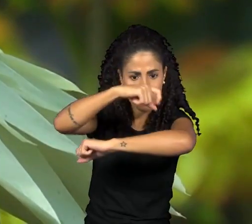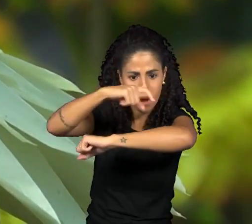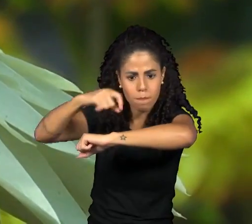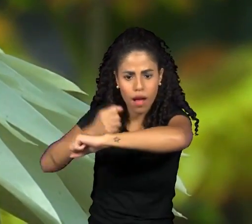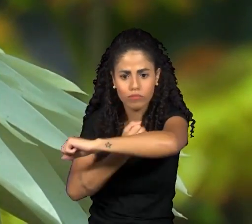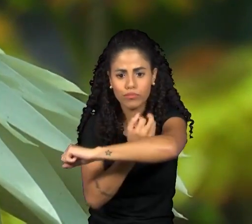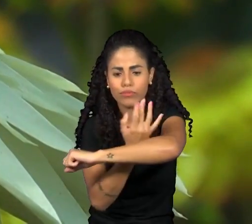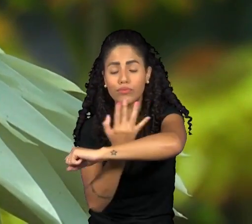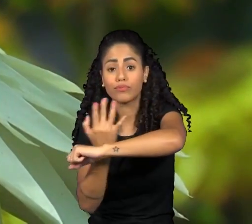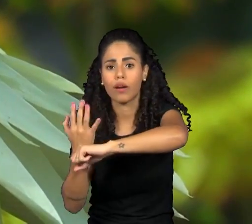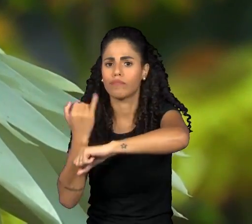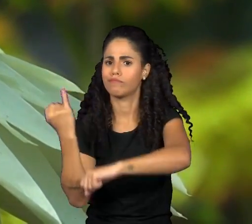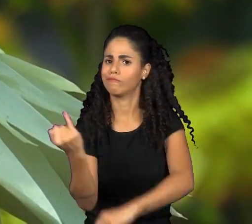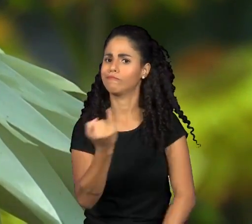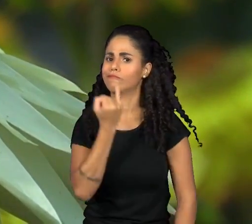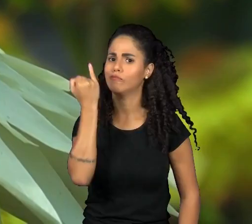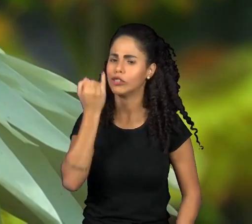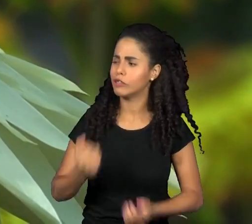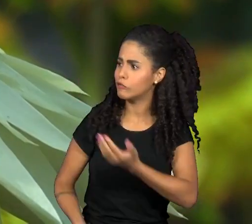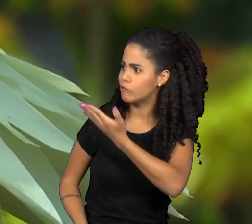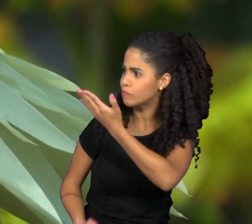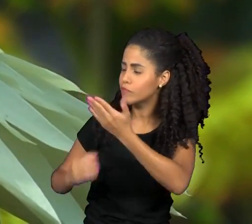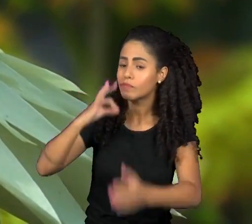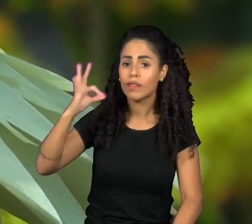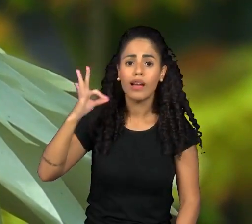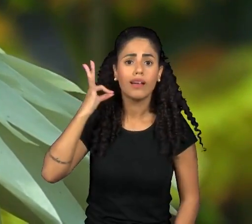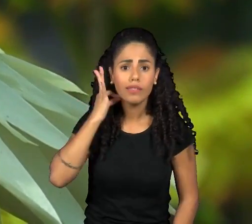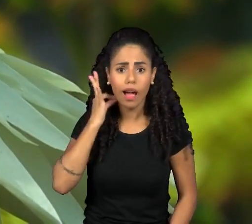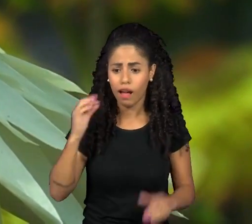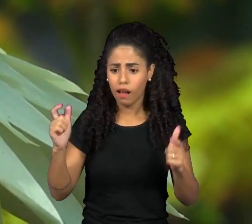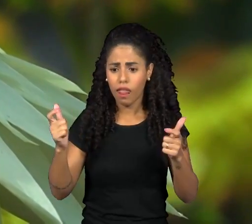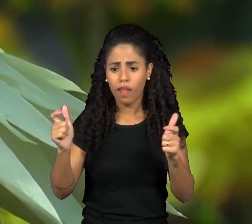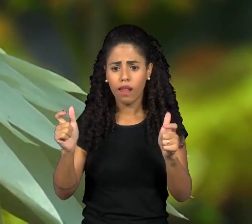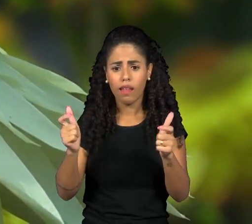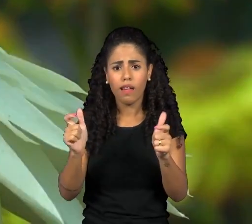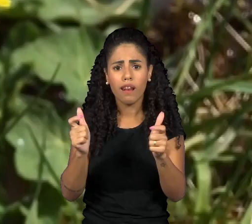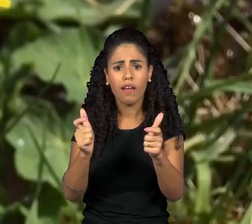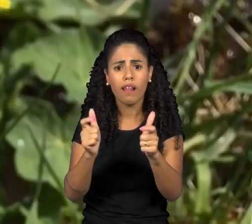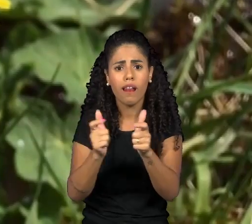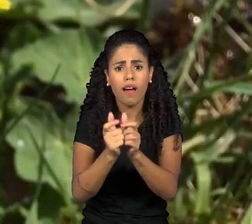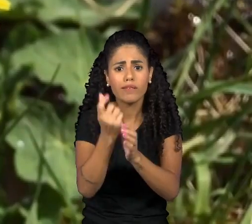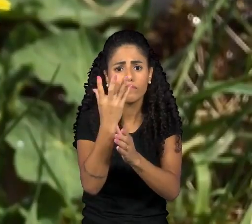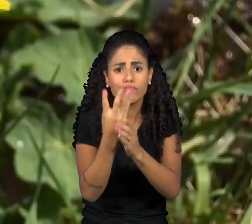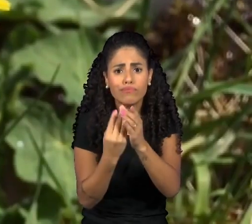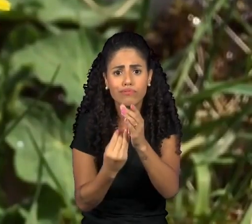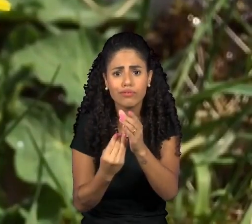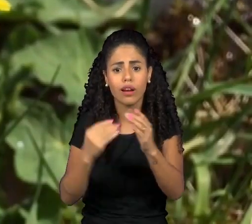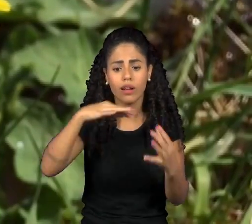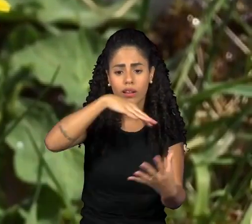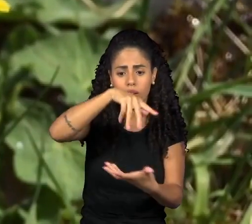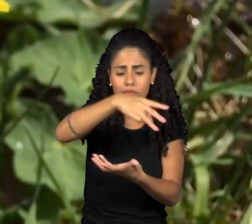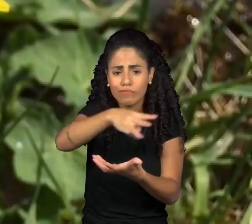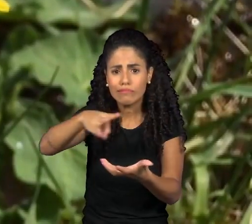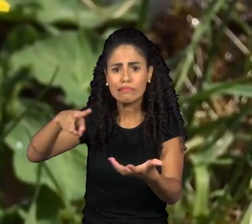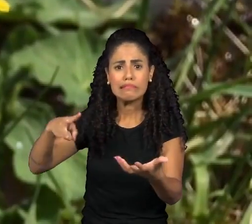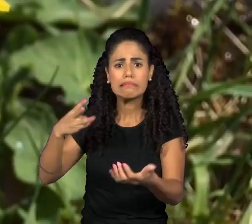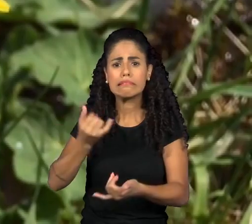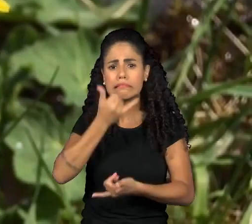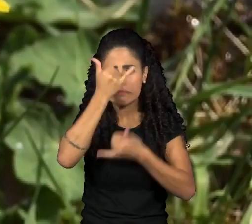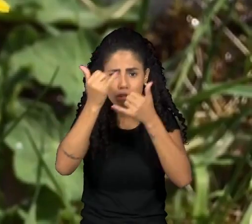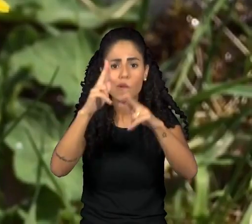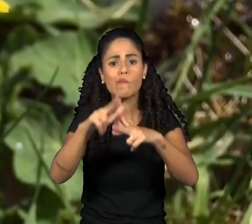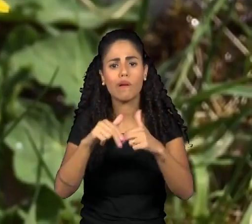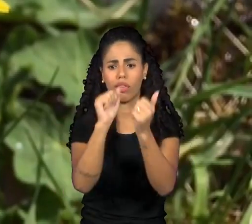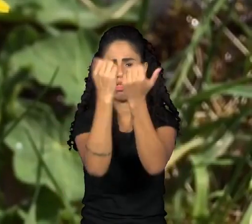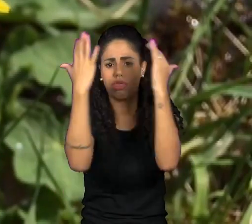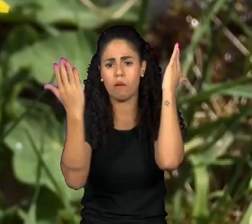grande importância, as abelhas estão desaparecendo do planeta, vítimas da destruição de florestas e